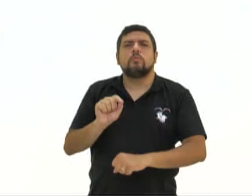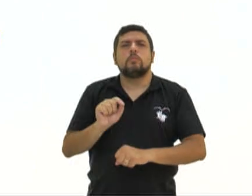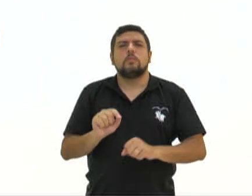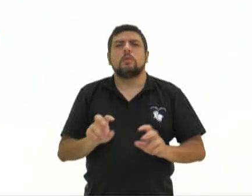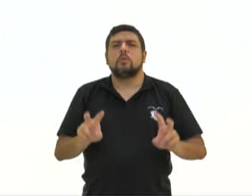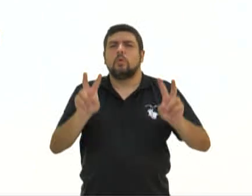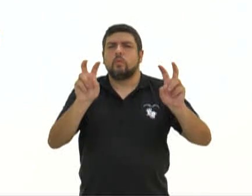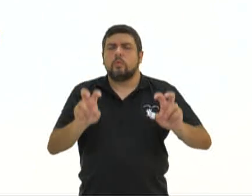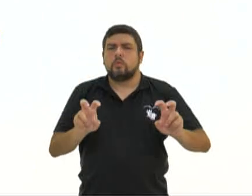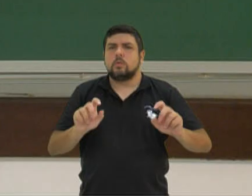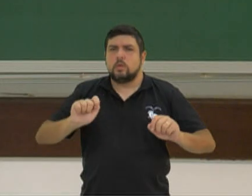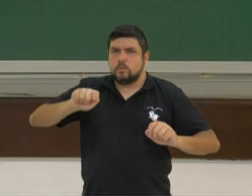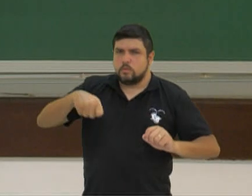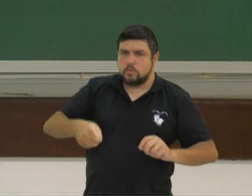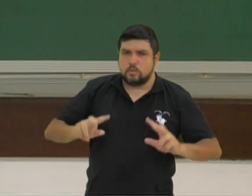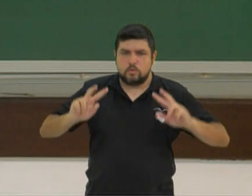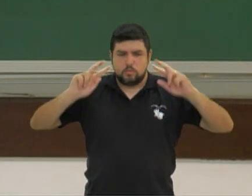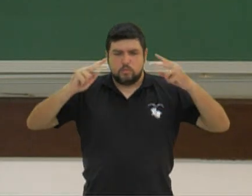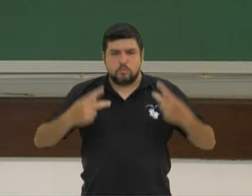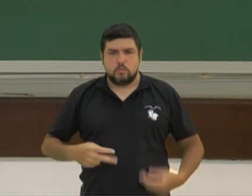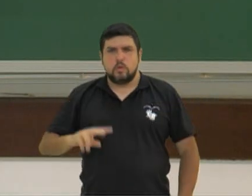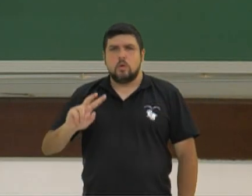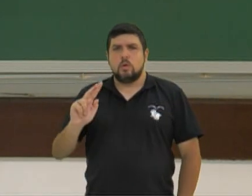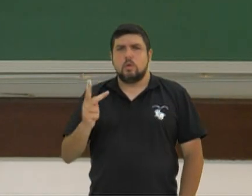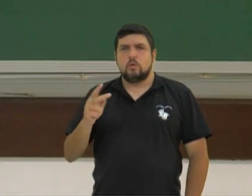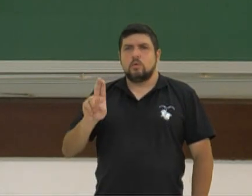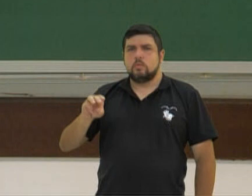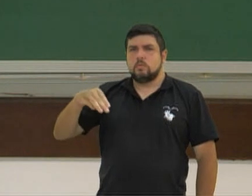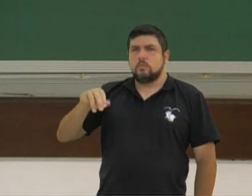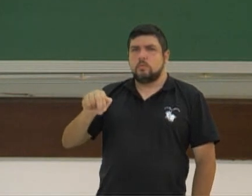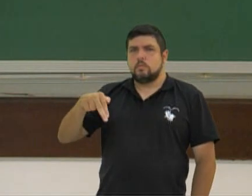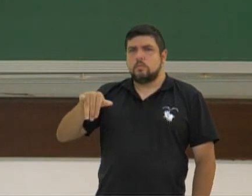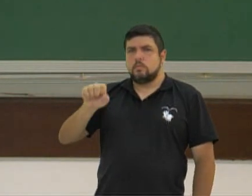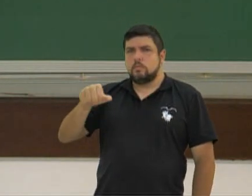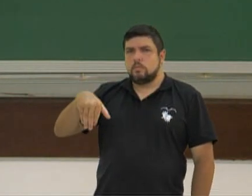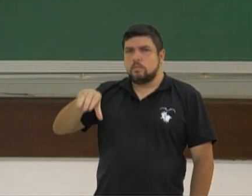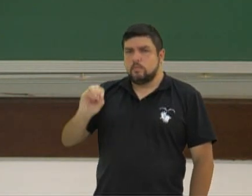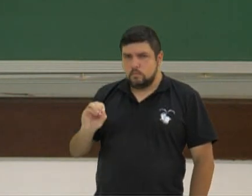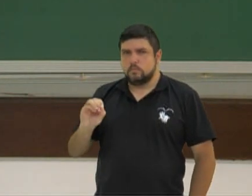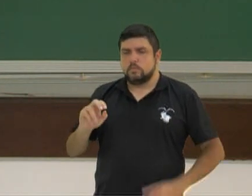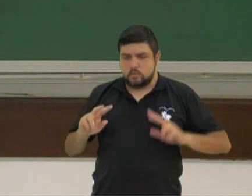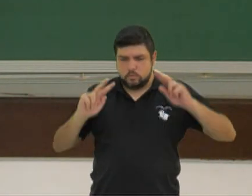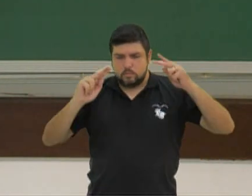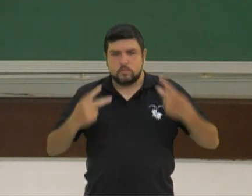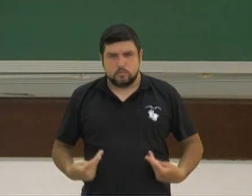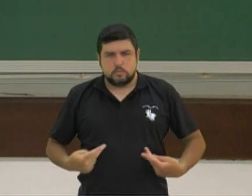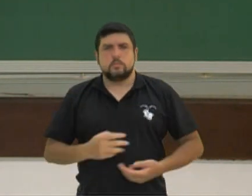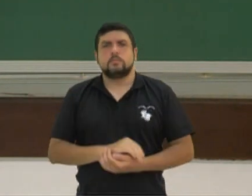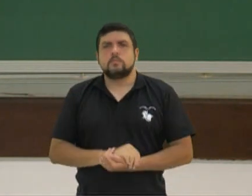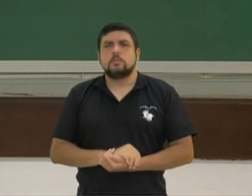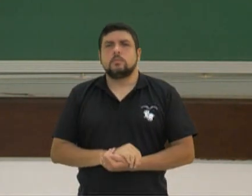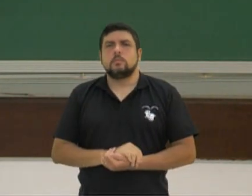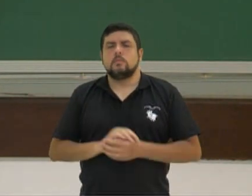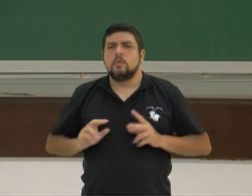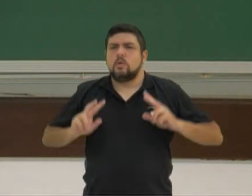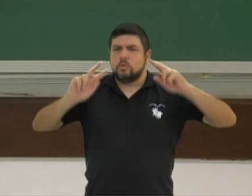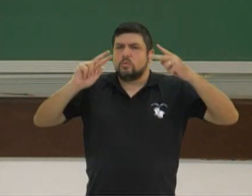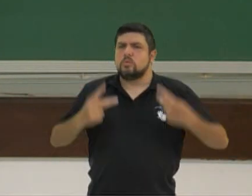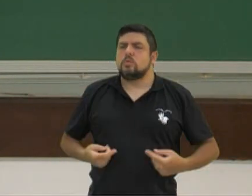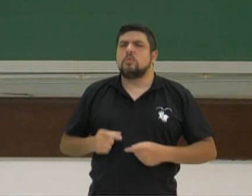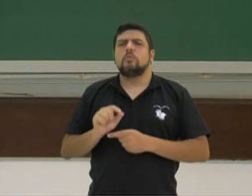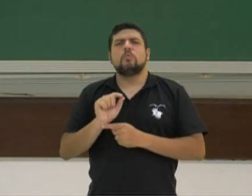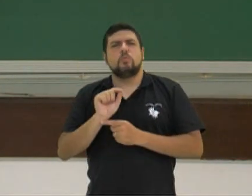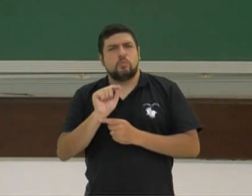humanismo, né? Essas ideias de humanidade começam a ser importantes. E o humanismo ele começa a procurar